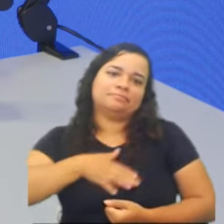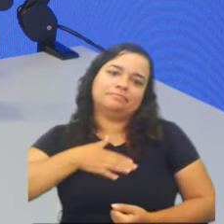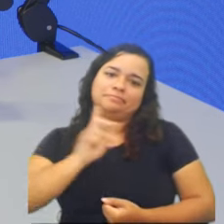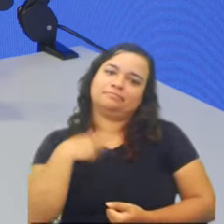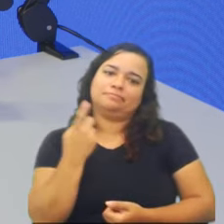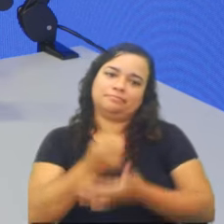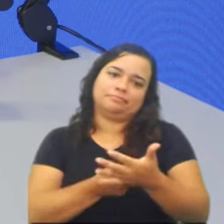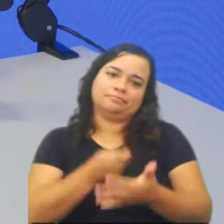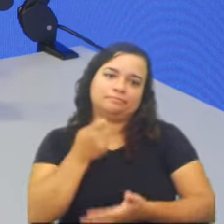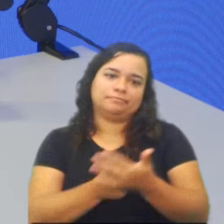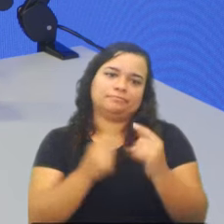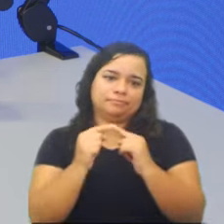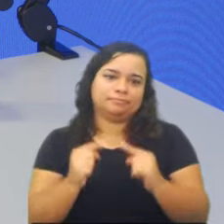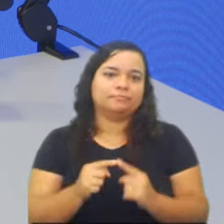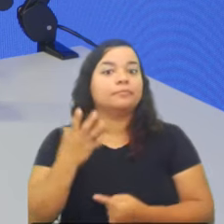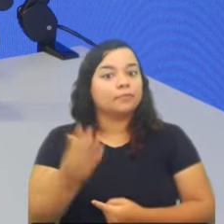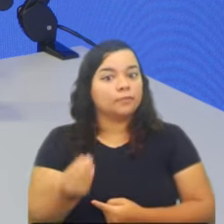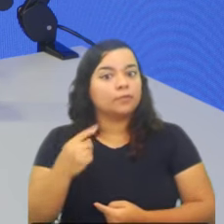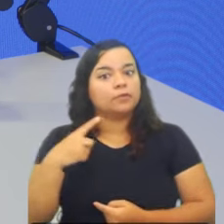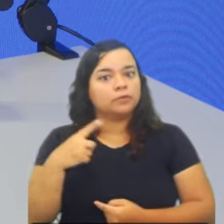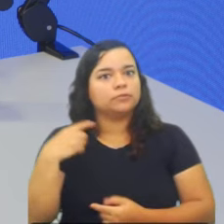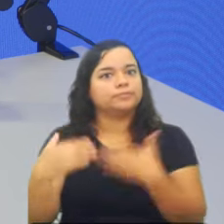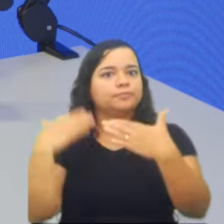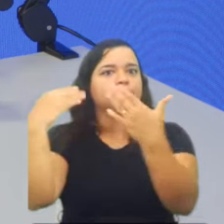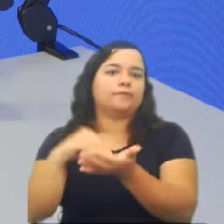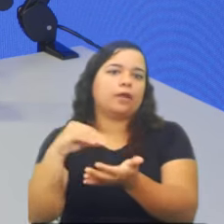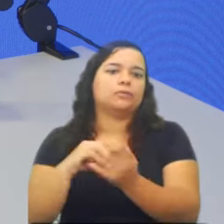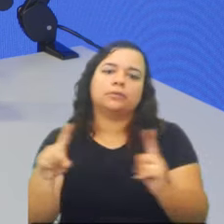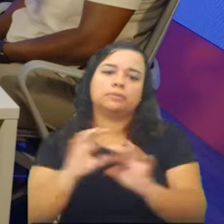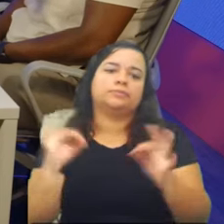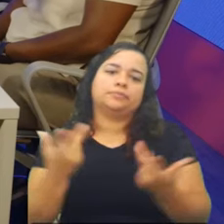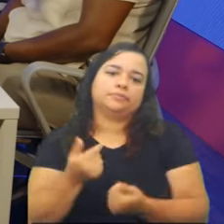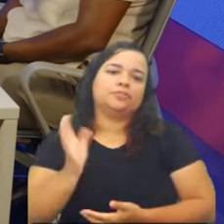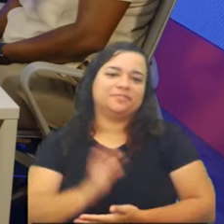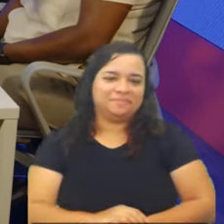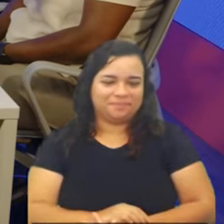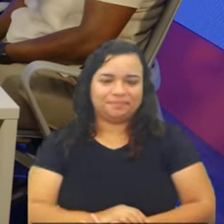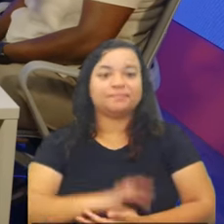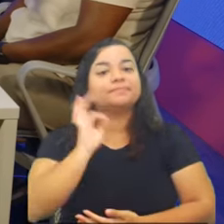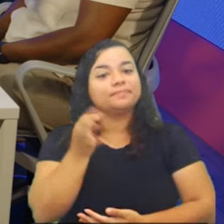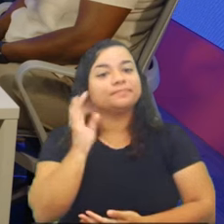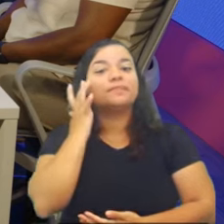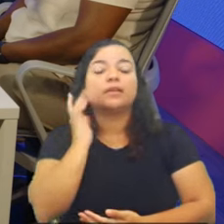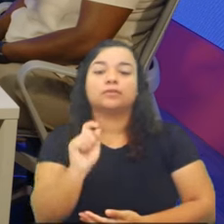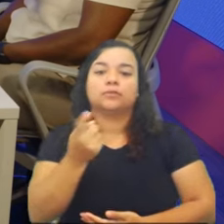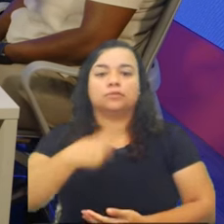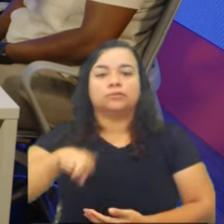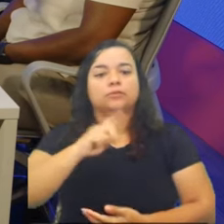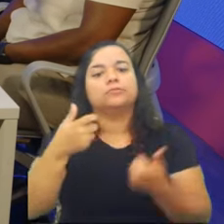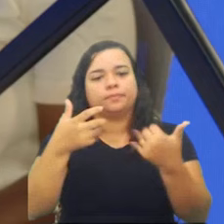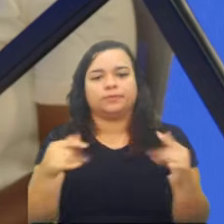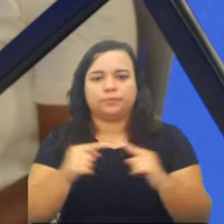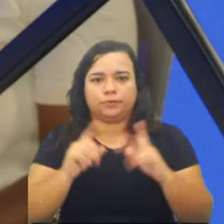incrível a nossa luta Ainda tem muito muito para para avançar isso ah eu acho que a gente